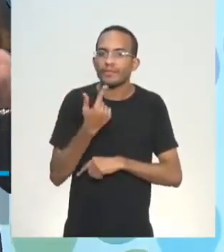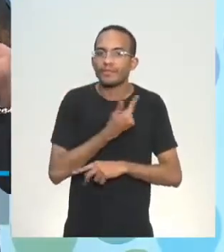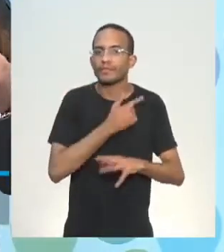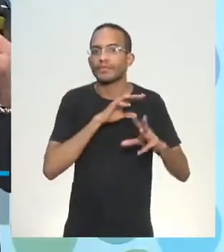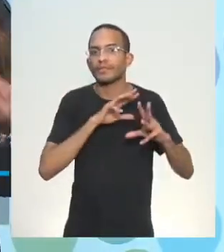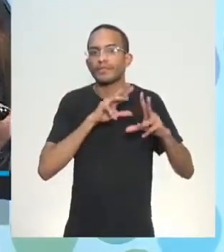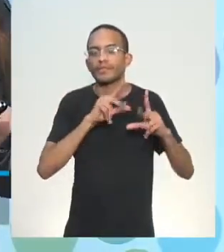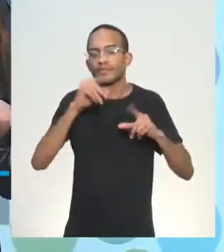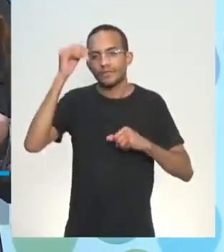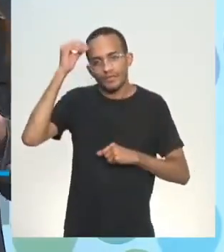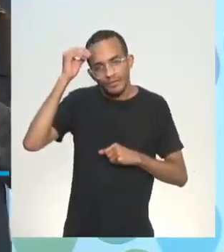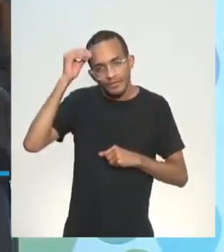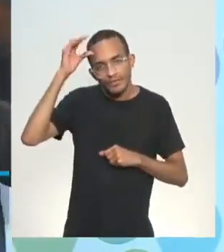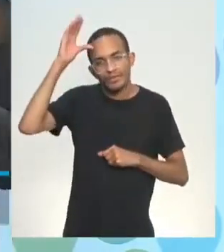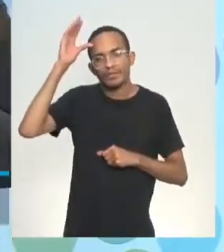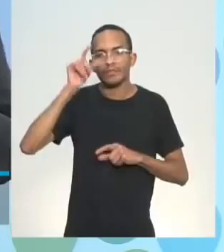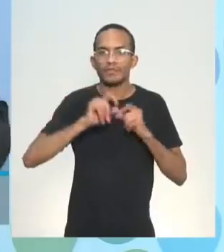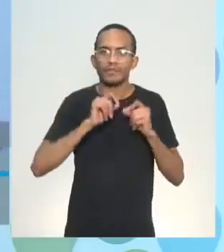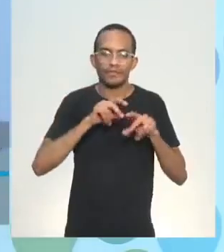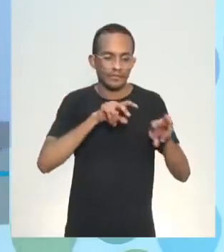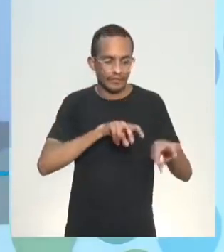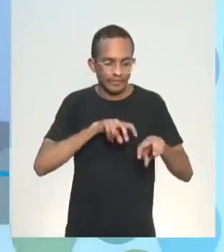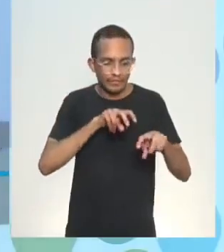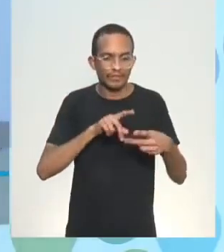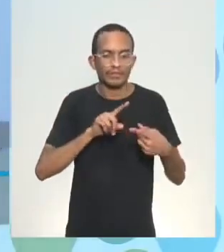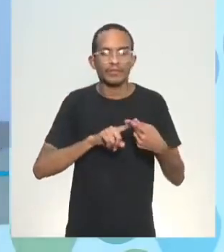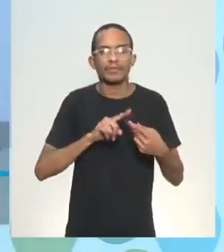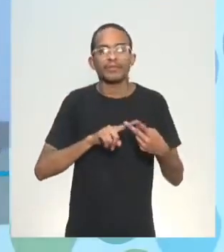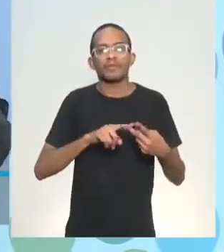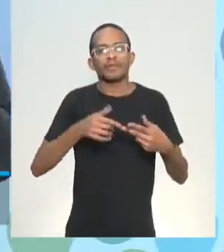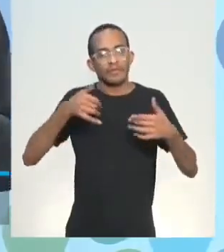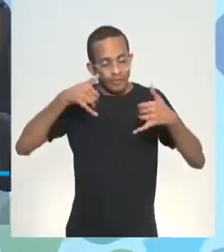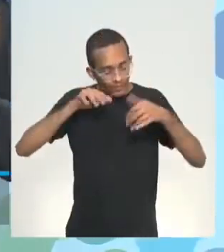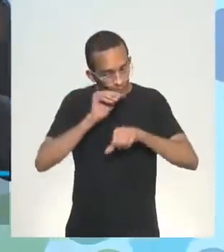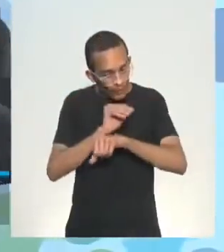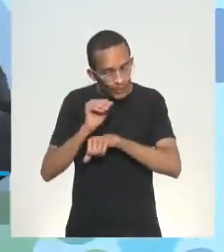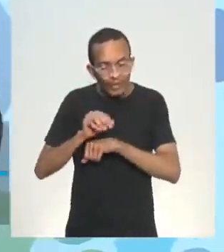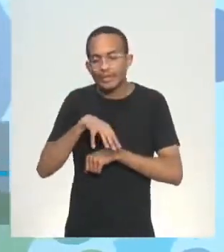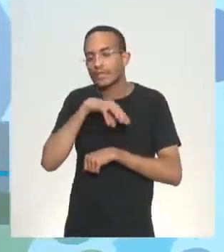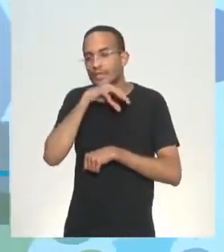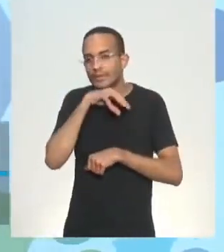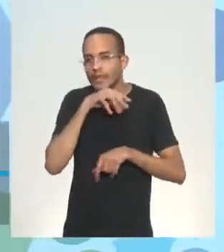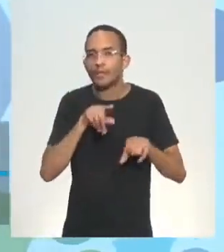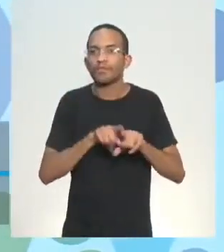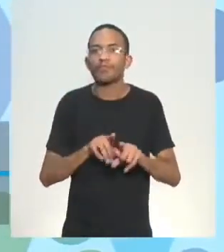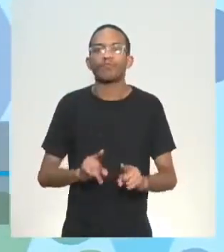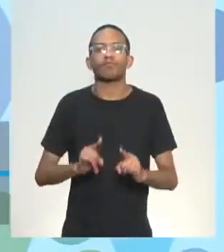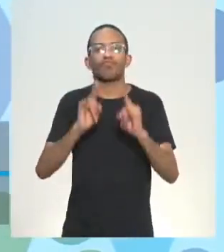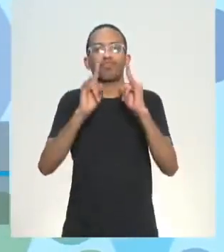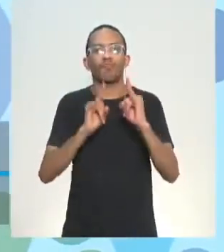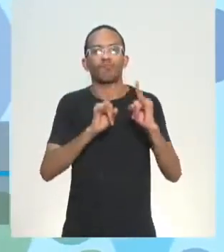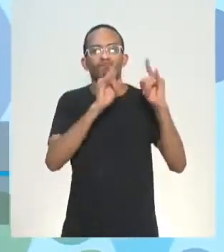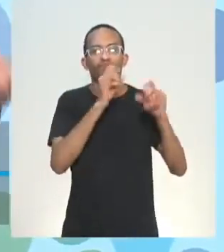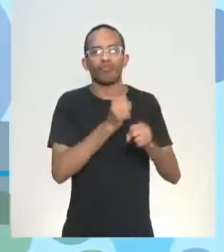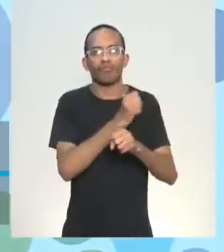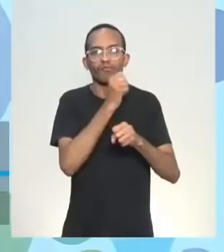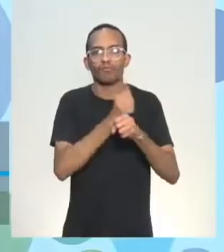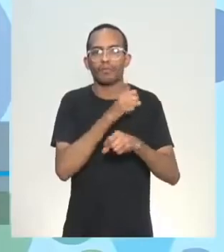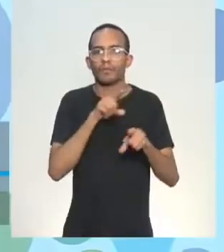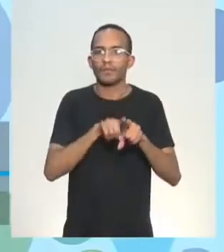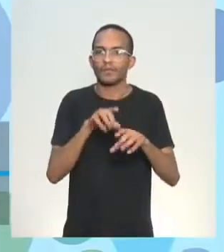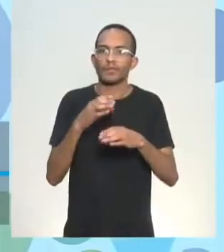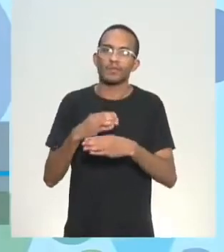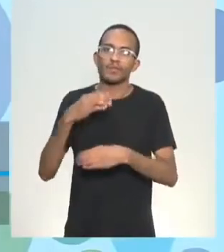todo o conhecimento sobre agricultura, pecuária, sobre edificações, né, engenharia,